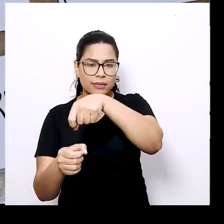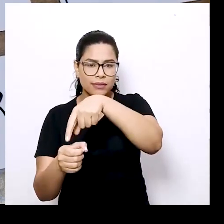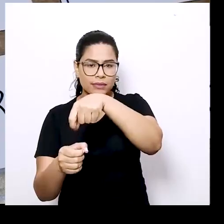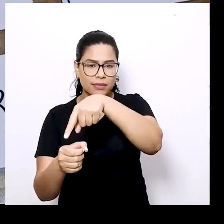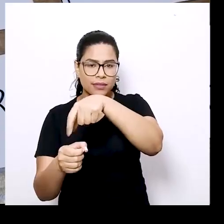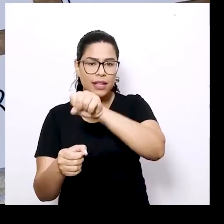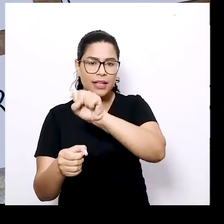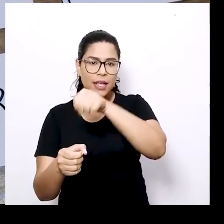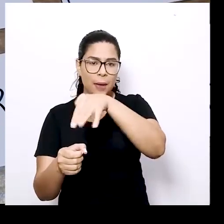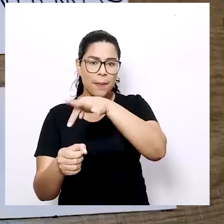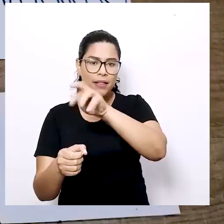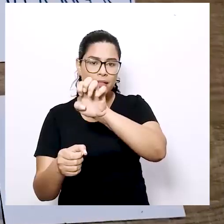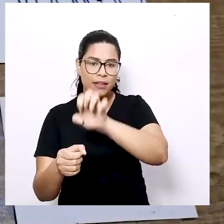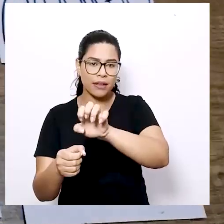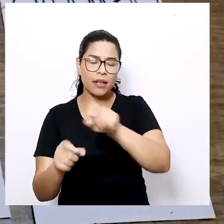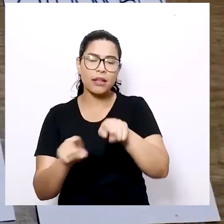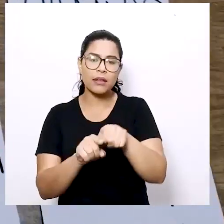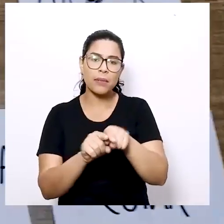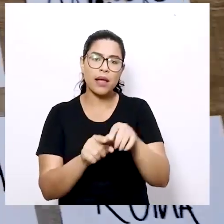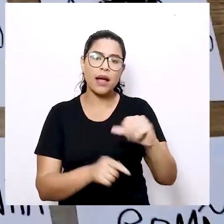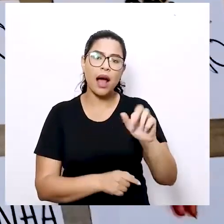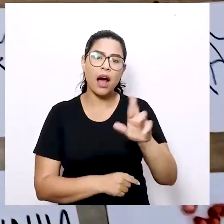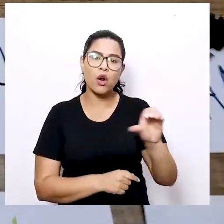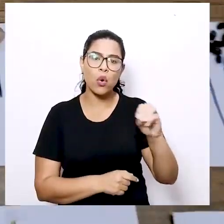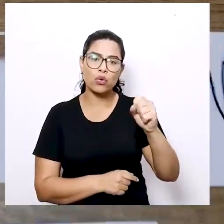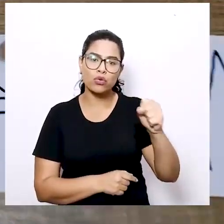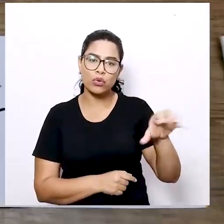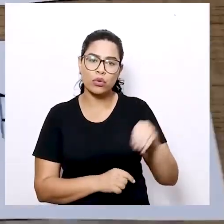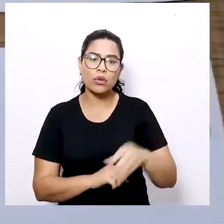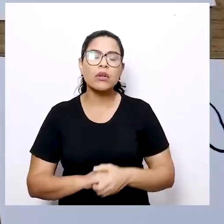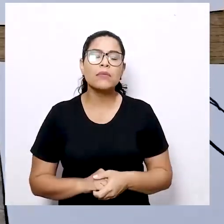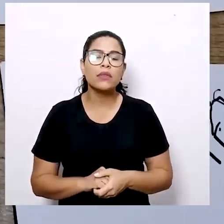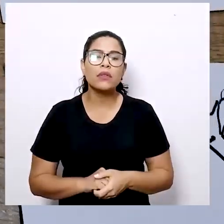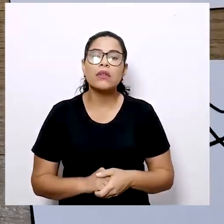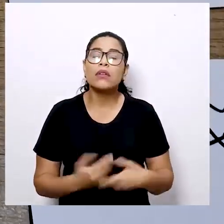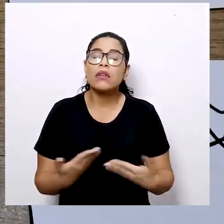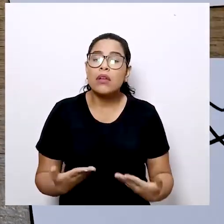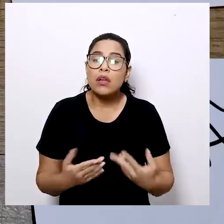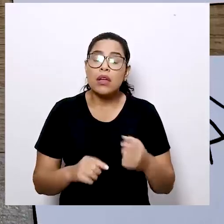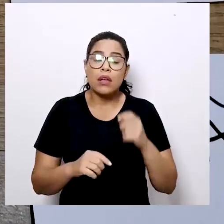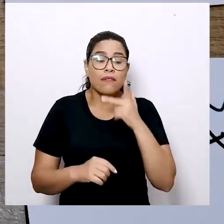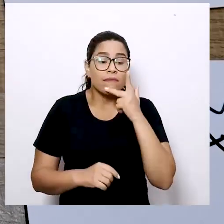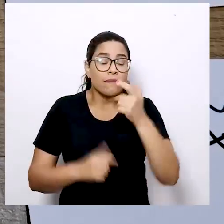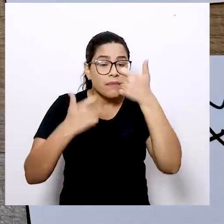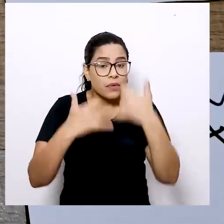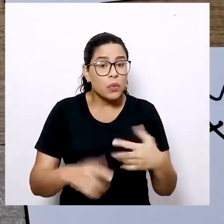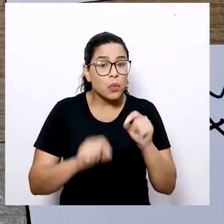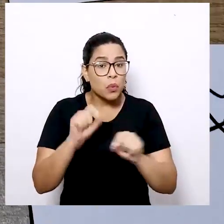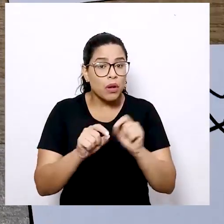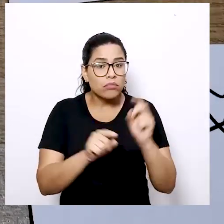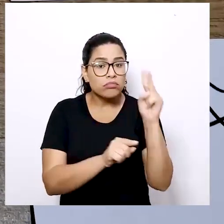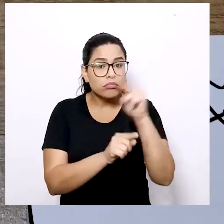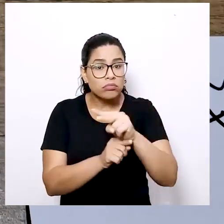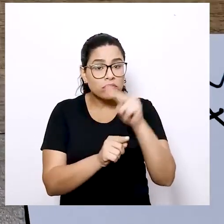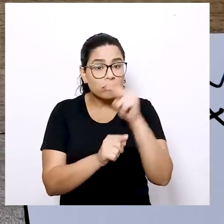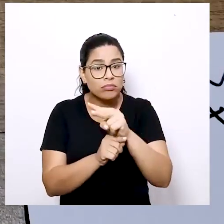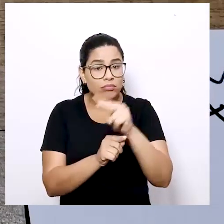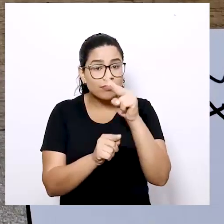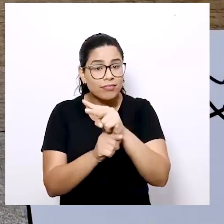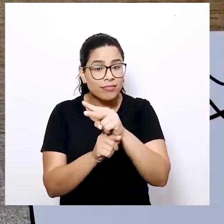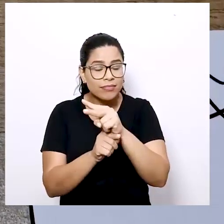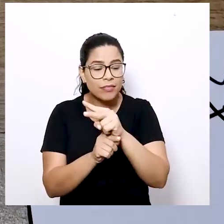e semente? Dizem que o caroço protege a semente.